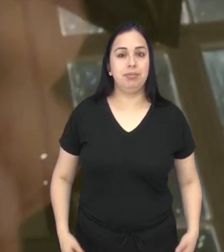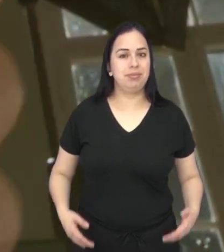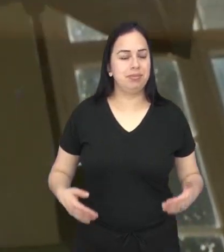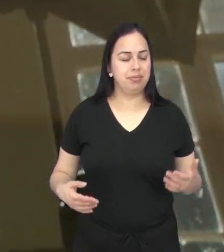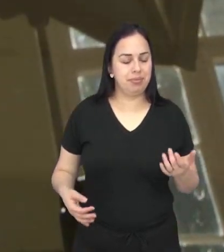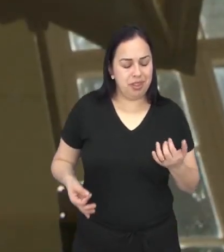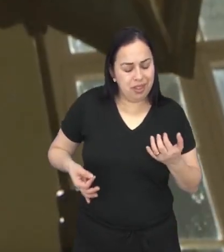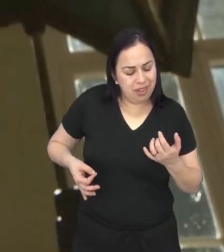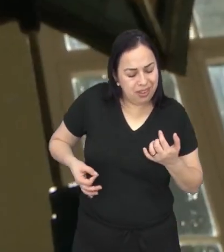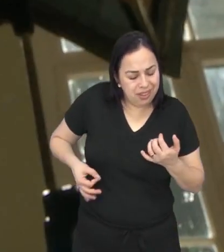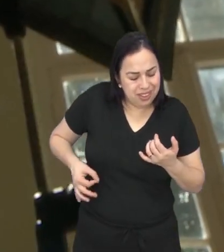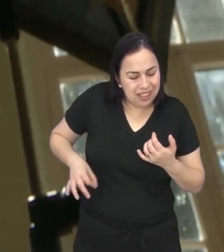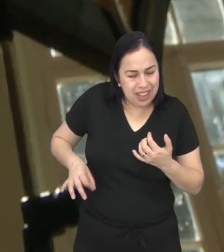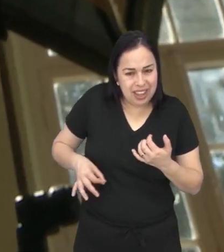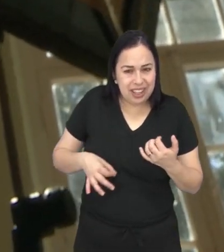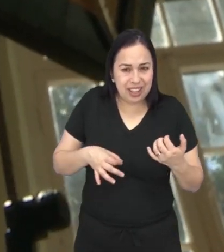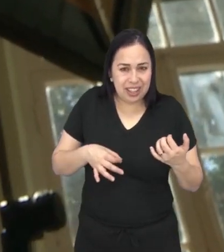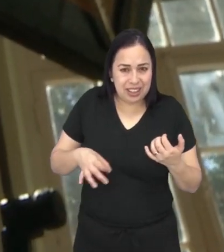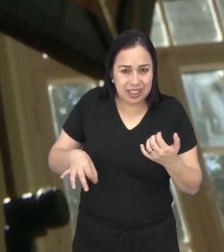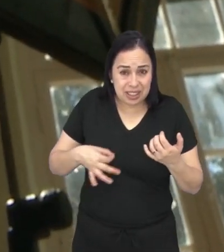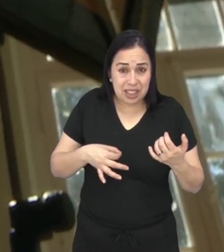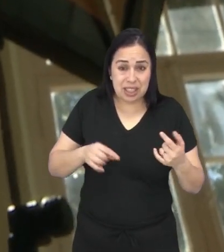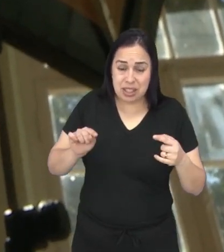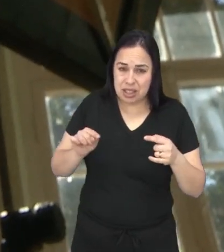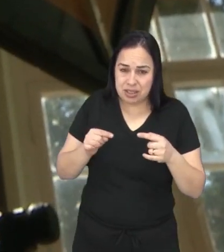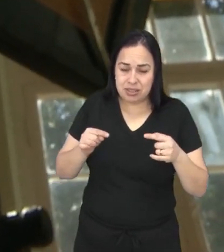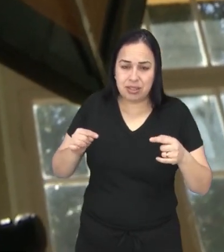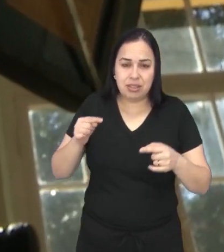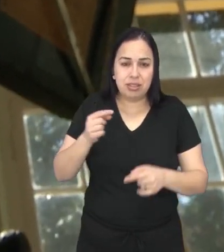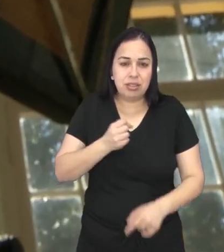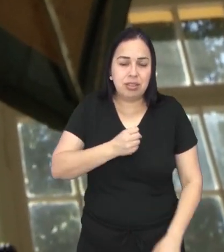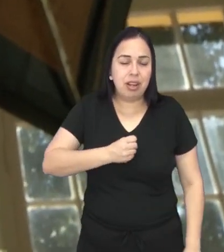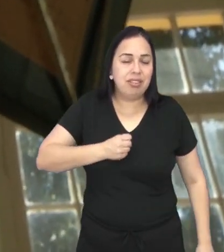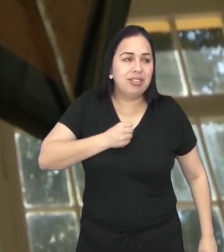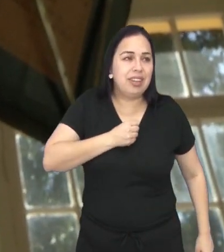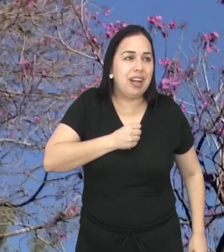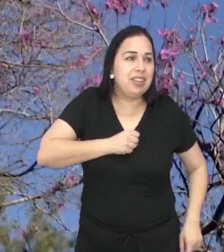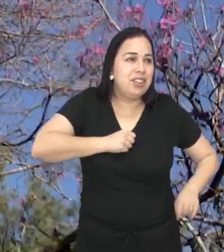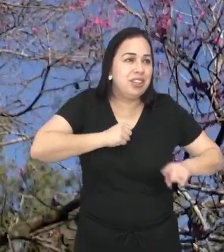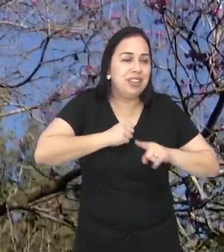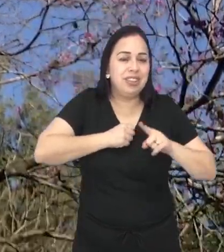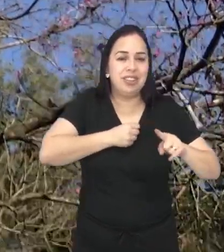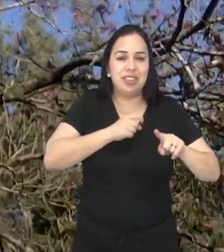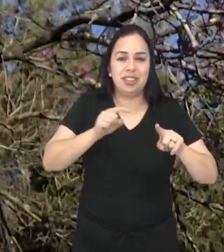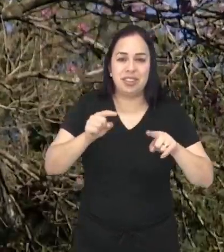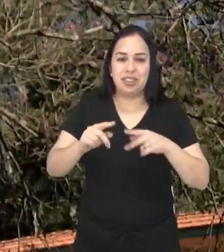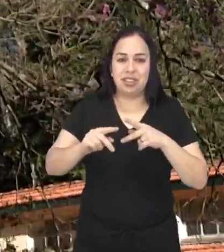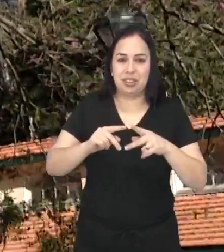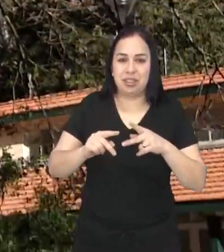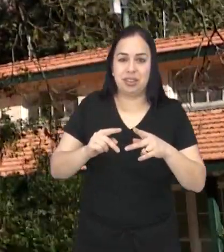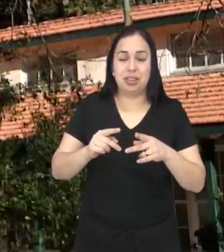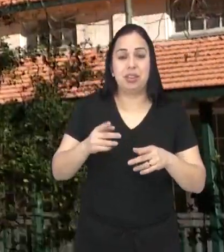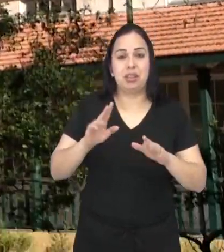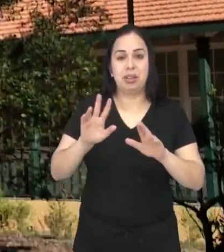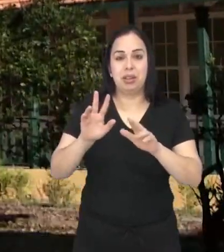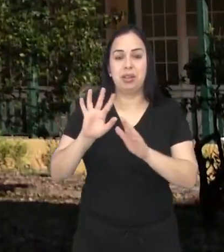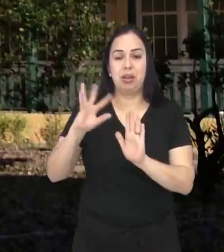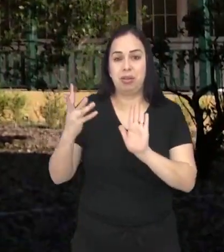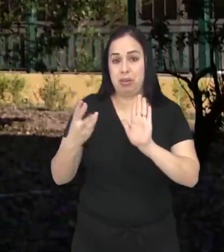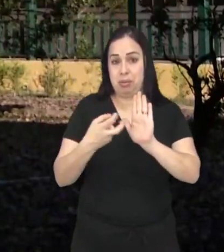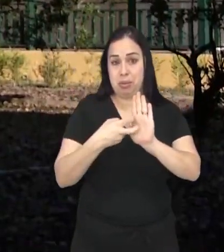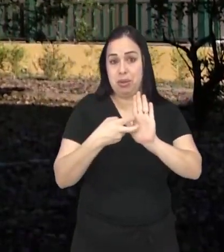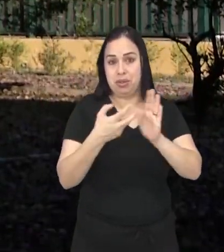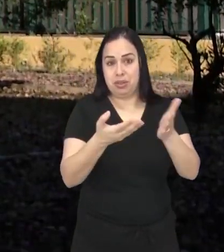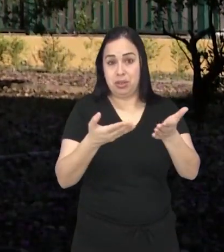E é assim, ao som da valsa de Ayrton Vilaça, Saudades de São José, que o Conexão te convida para um passeio aqui